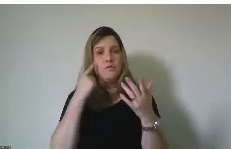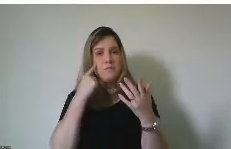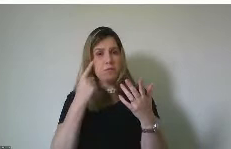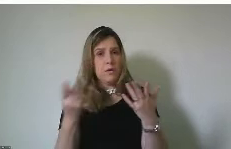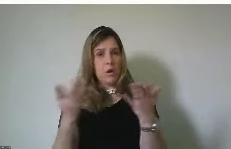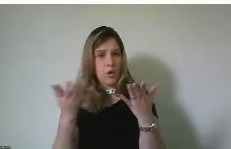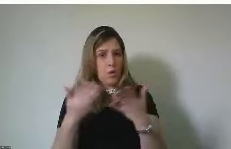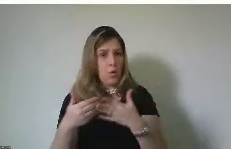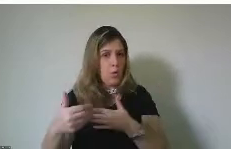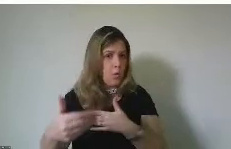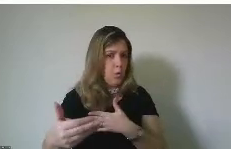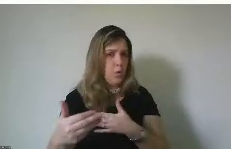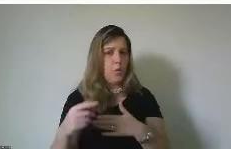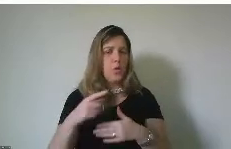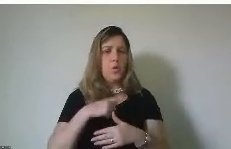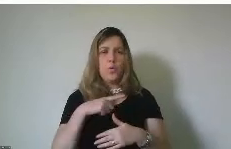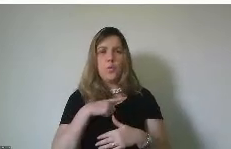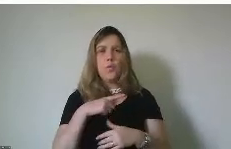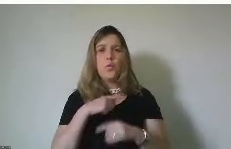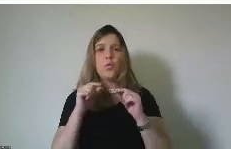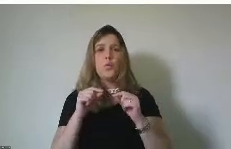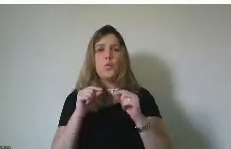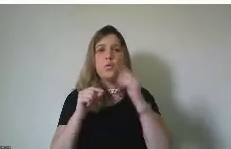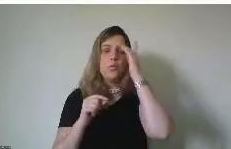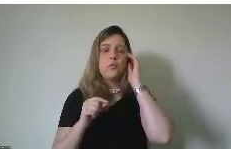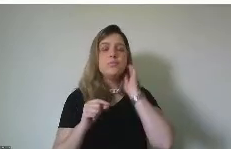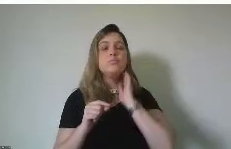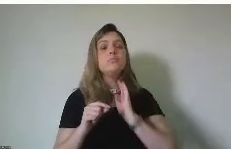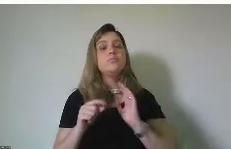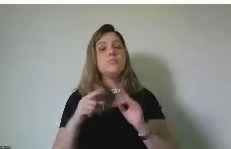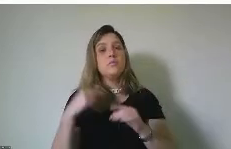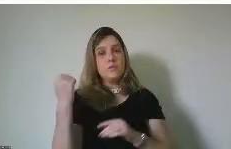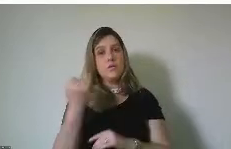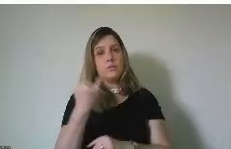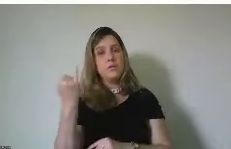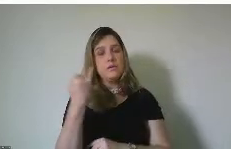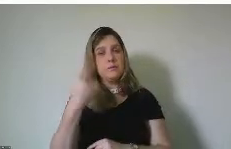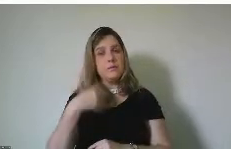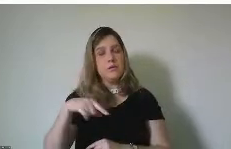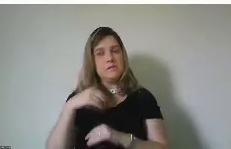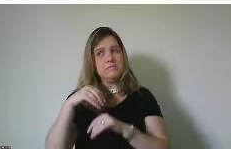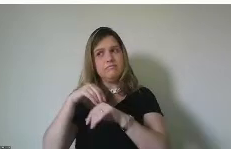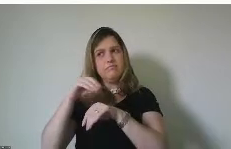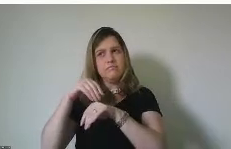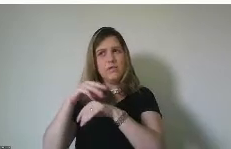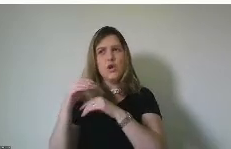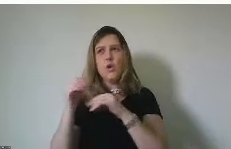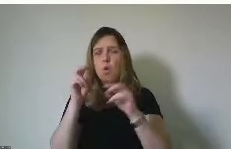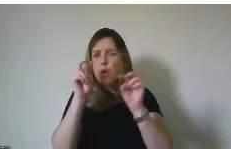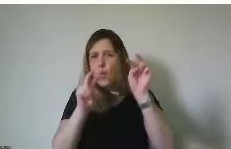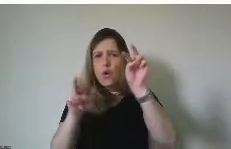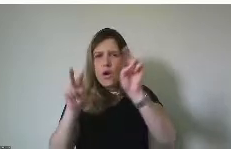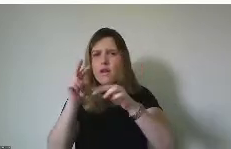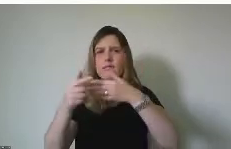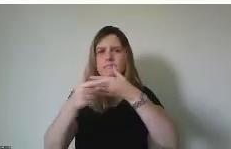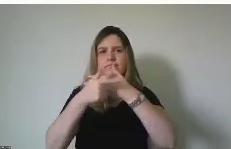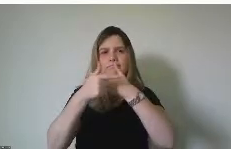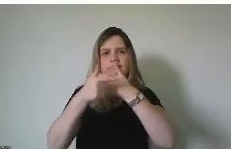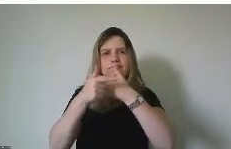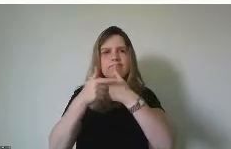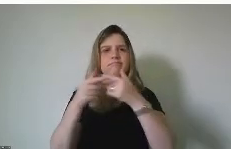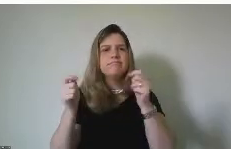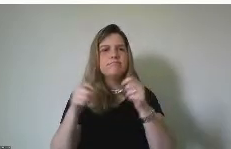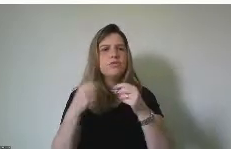tá disponível para quem quiser através desse que foi olhado o papel da transmissão no futuro